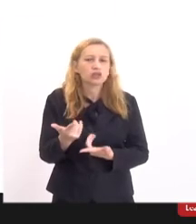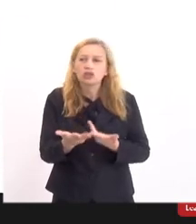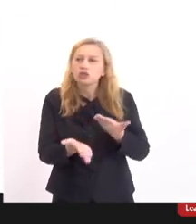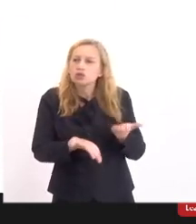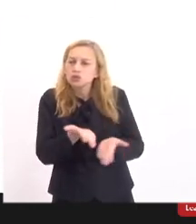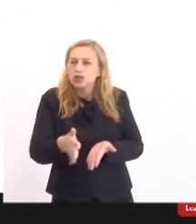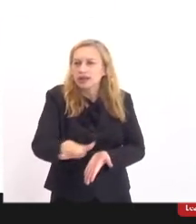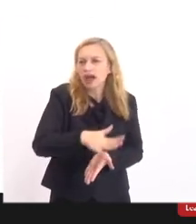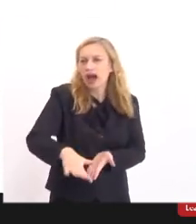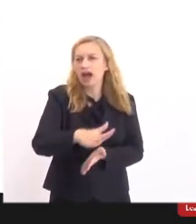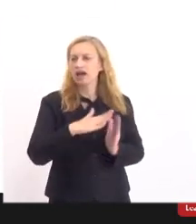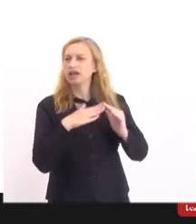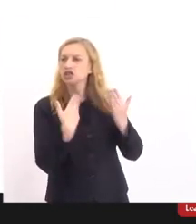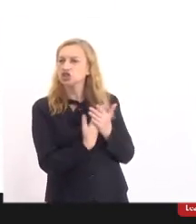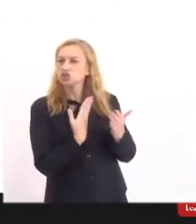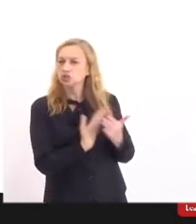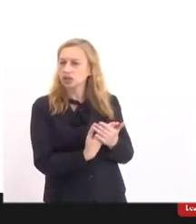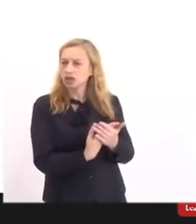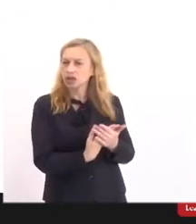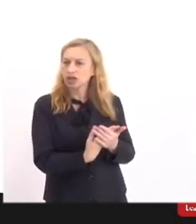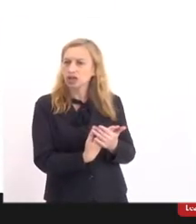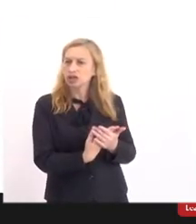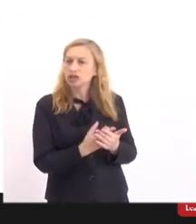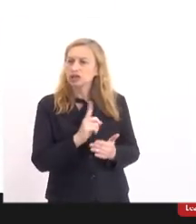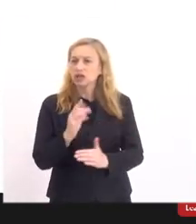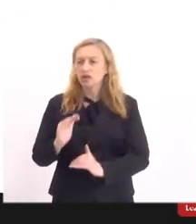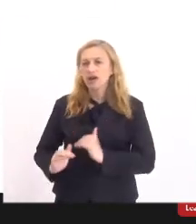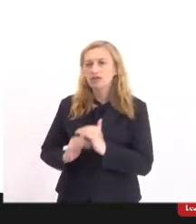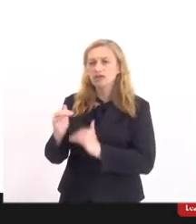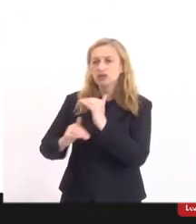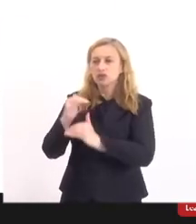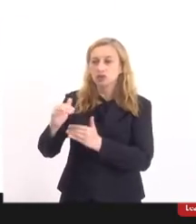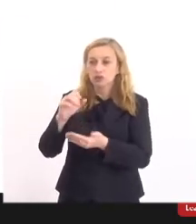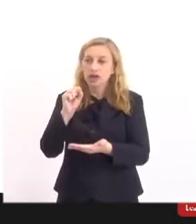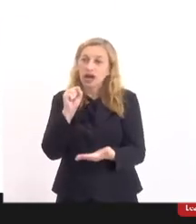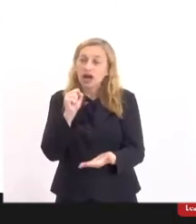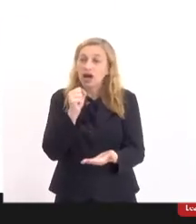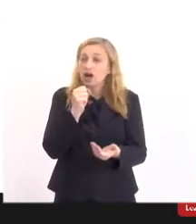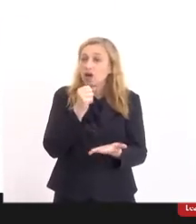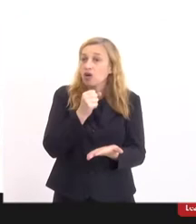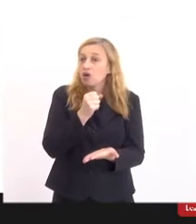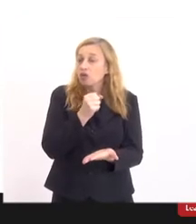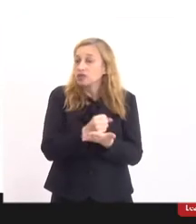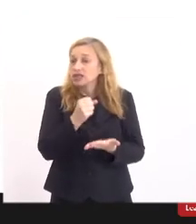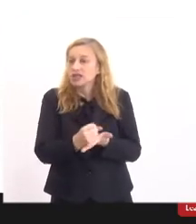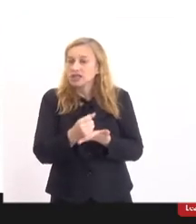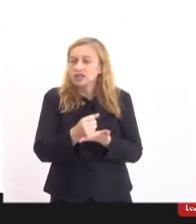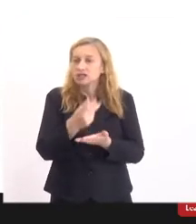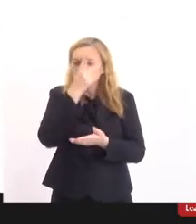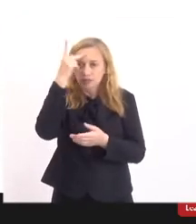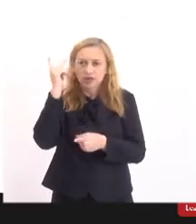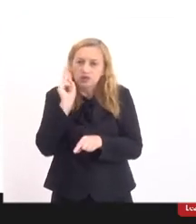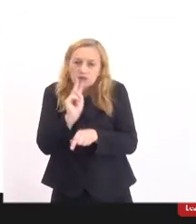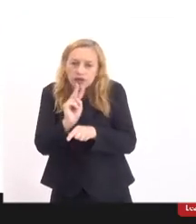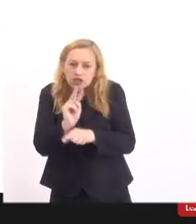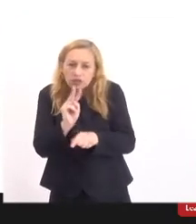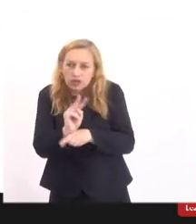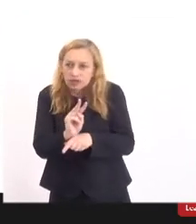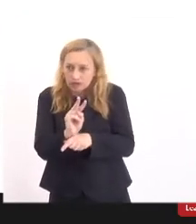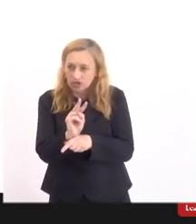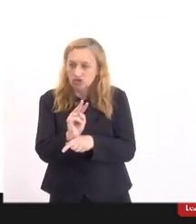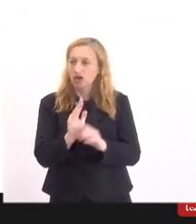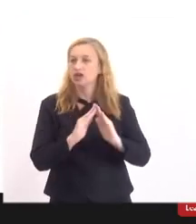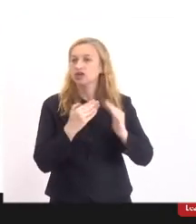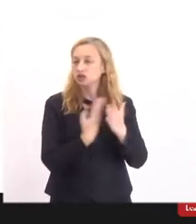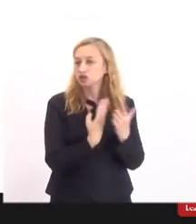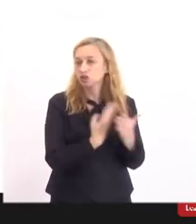escolar, não avançou na contratação dos inspetores. Então, ontem, por exemplo, em algumas grandes unidades do Estado, a